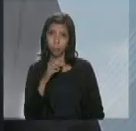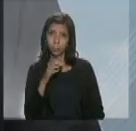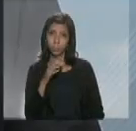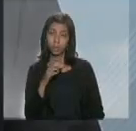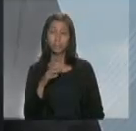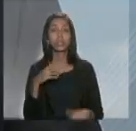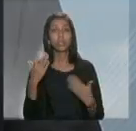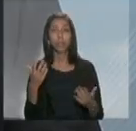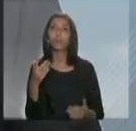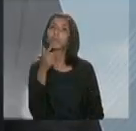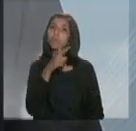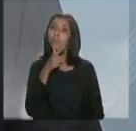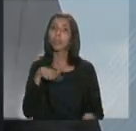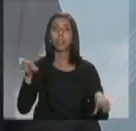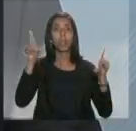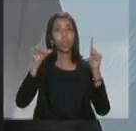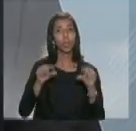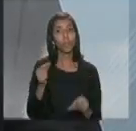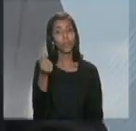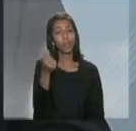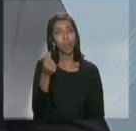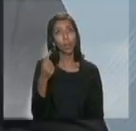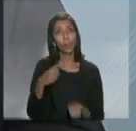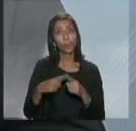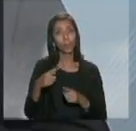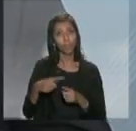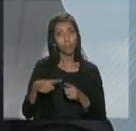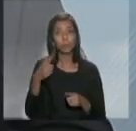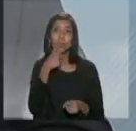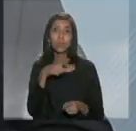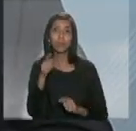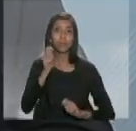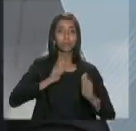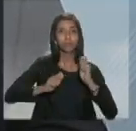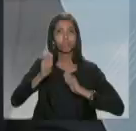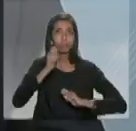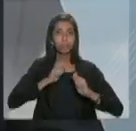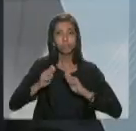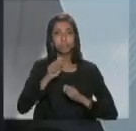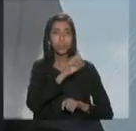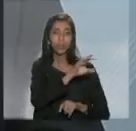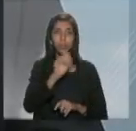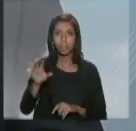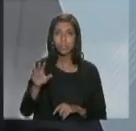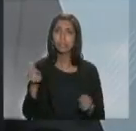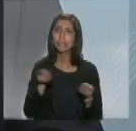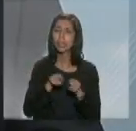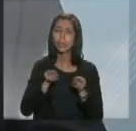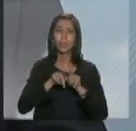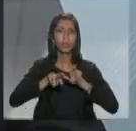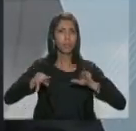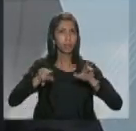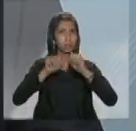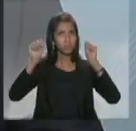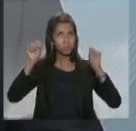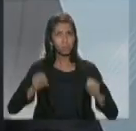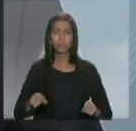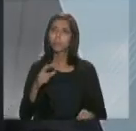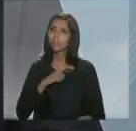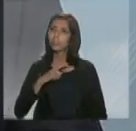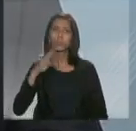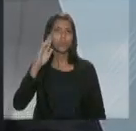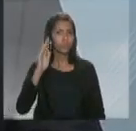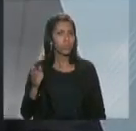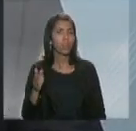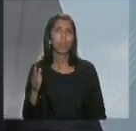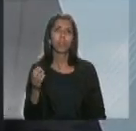documento digitalizado. Com isso, já deu uma redução de custo porque evitou o deslocamento. Né? Também, vários sistemas que a gente implantou, ele permite a